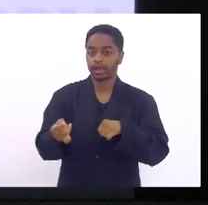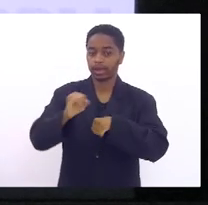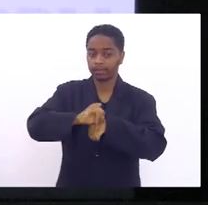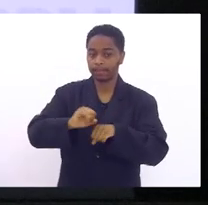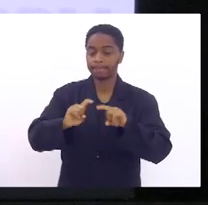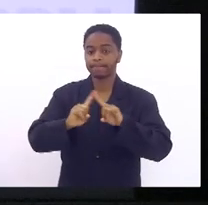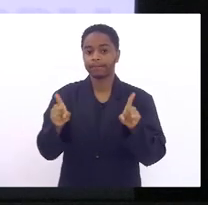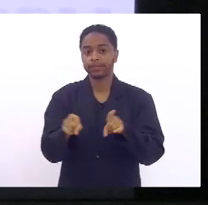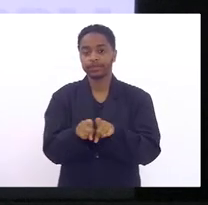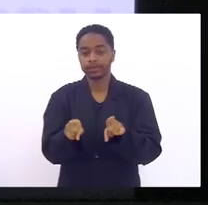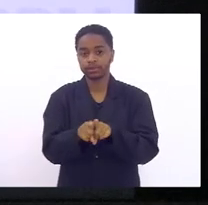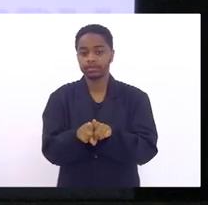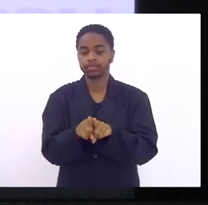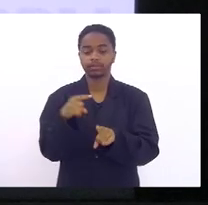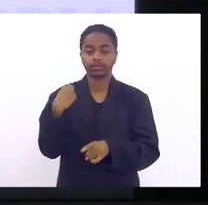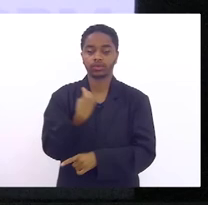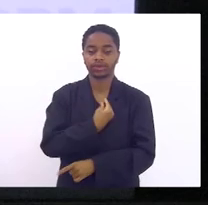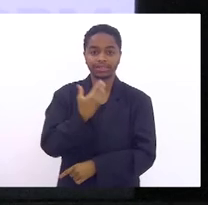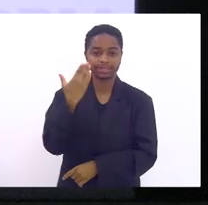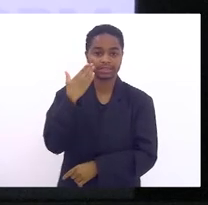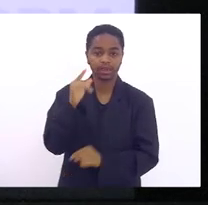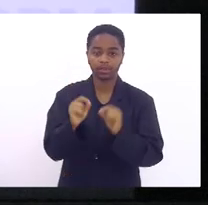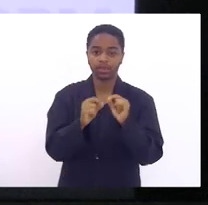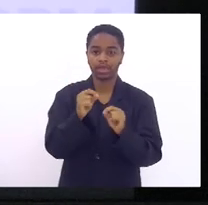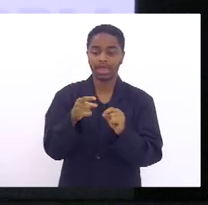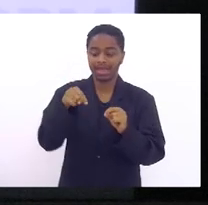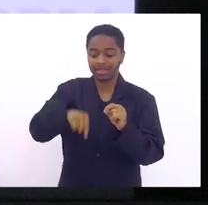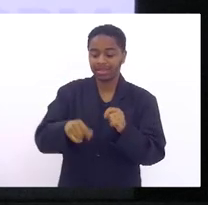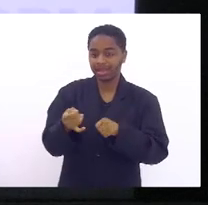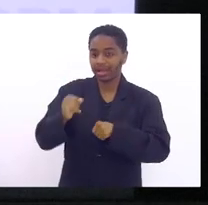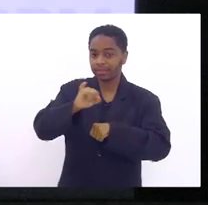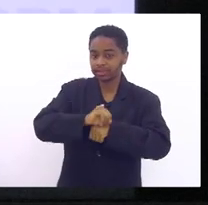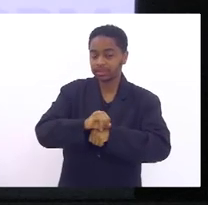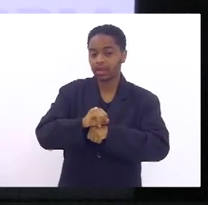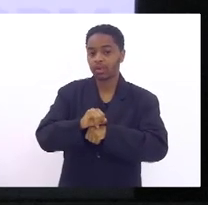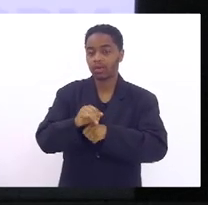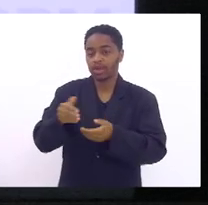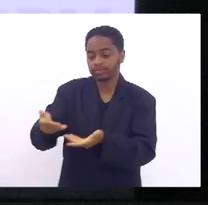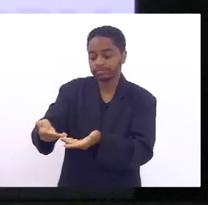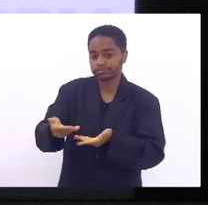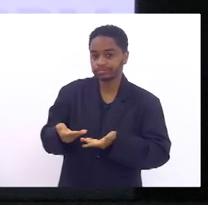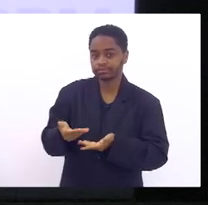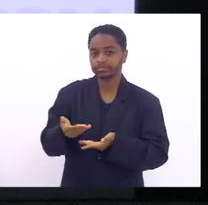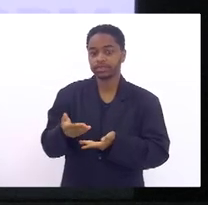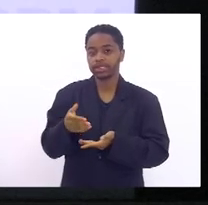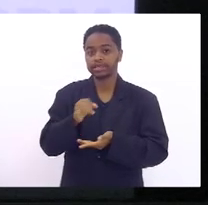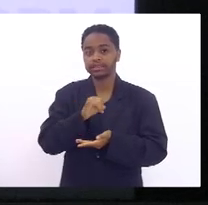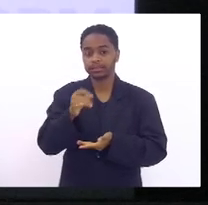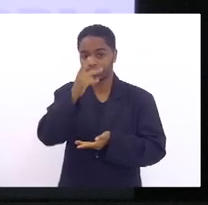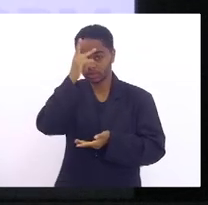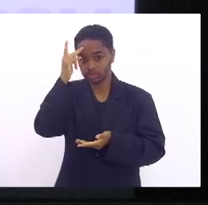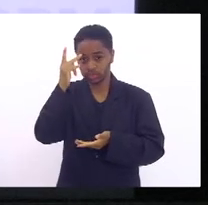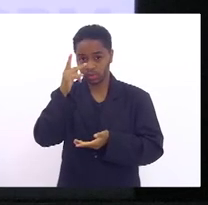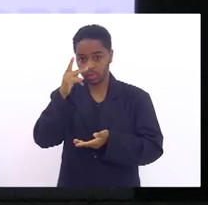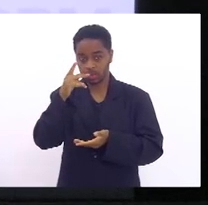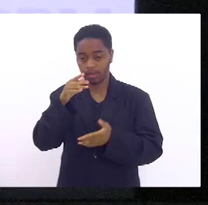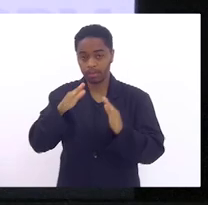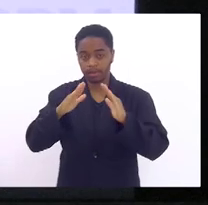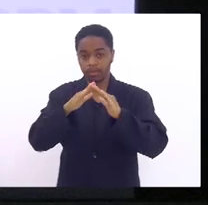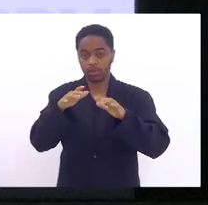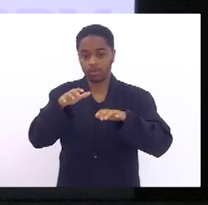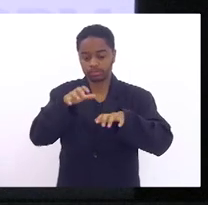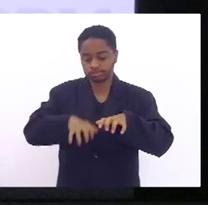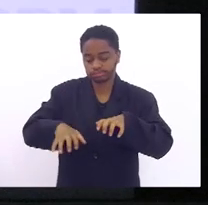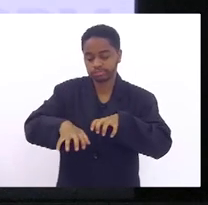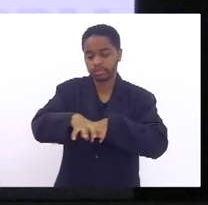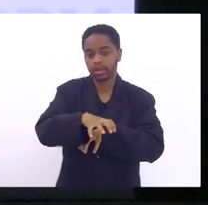capital também atende aos casos da região metropolitana porque tem aí um